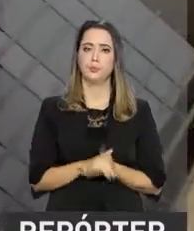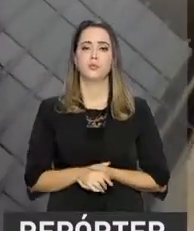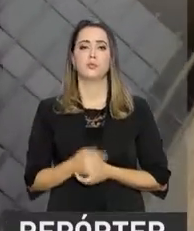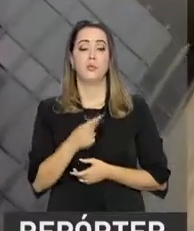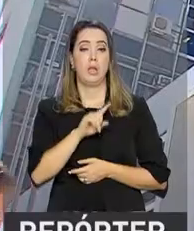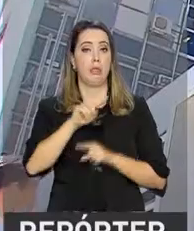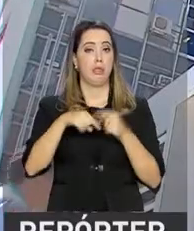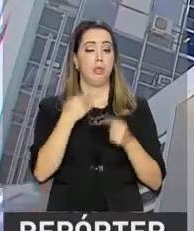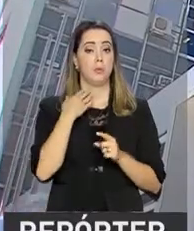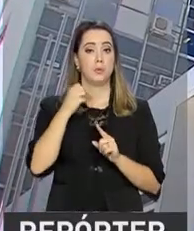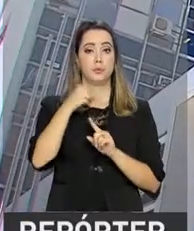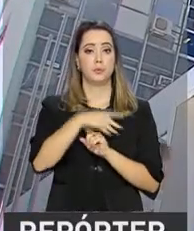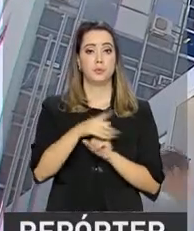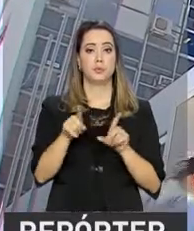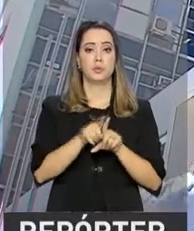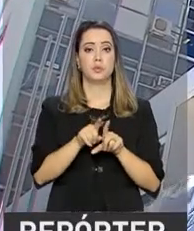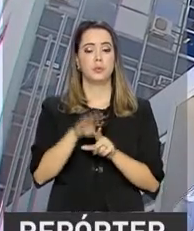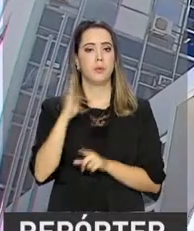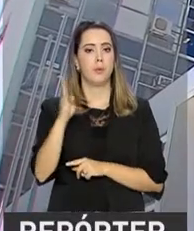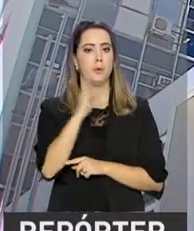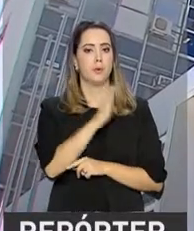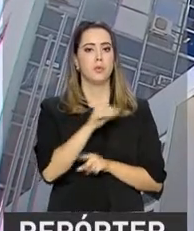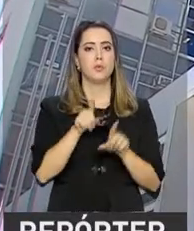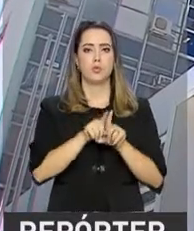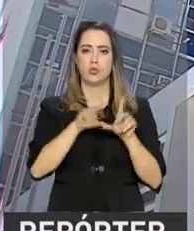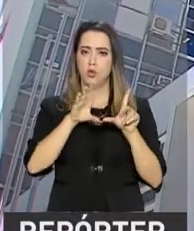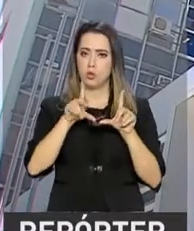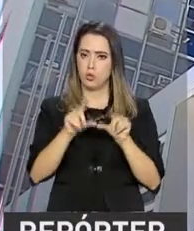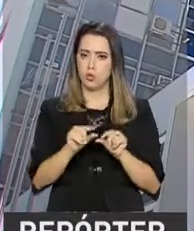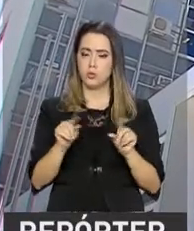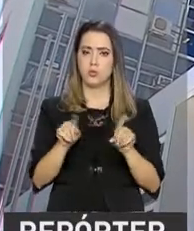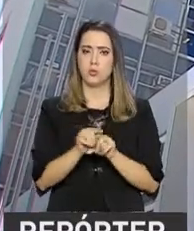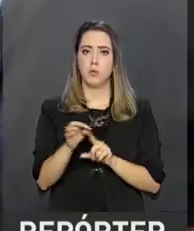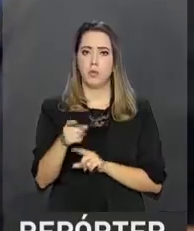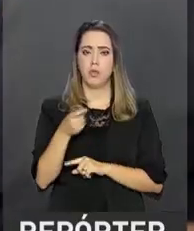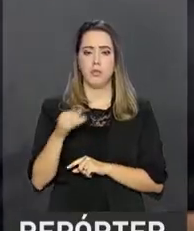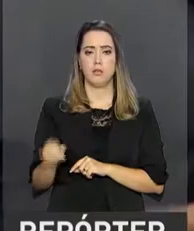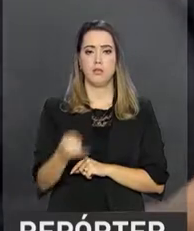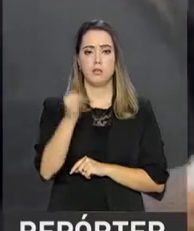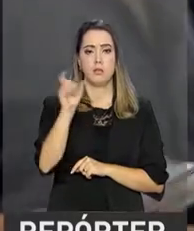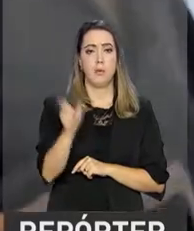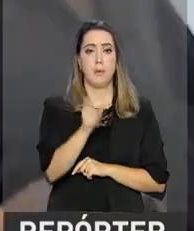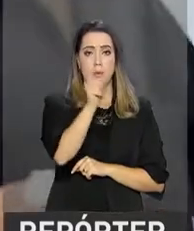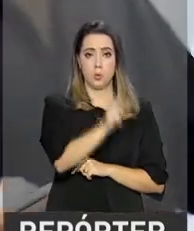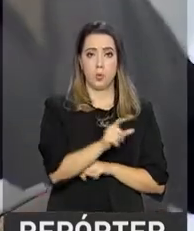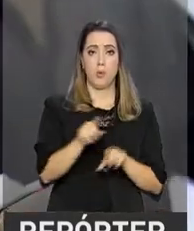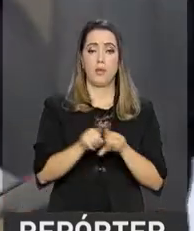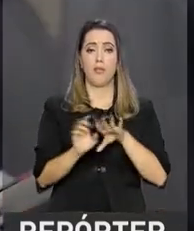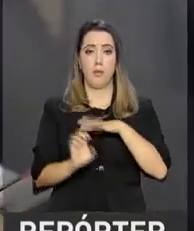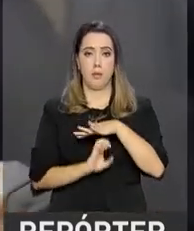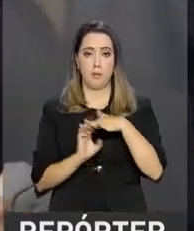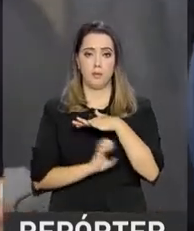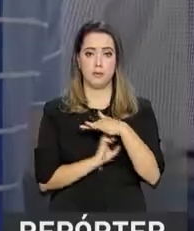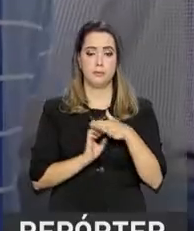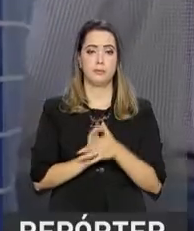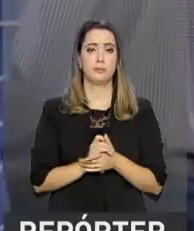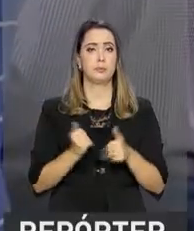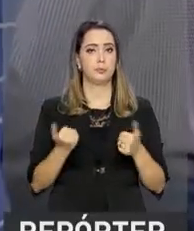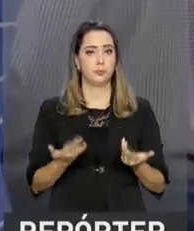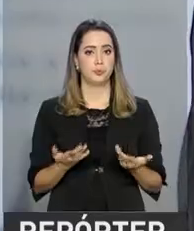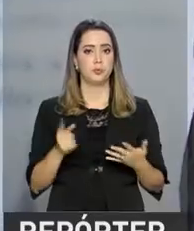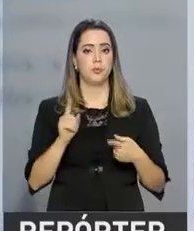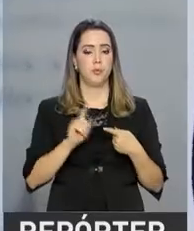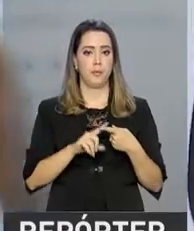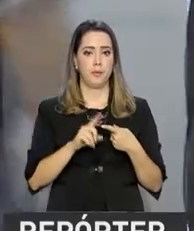a selic o banco do brasil anunciou redução das taxas de juros para pessoas físicas e empresas na